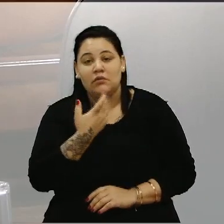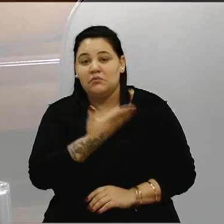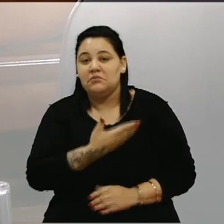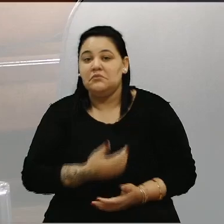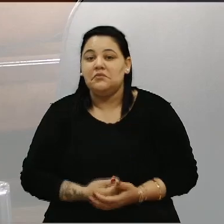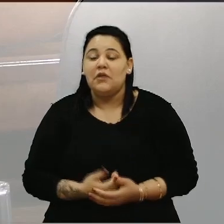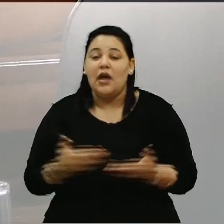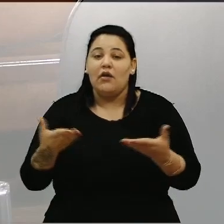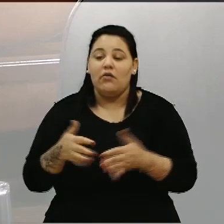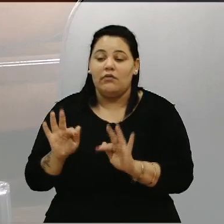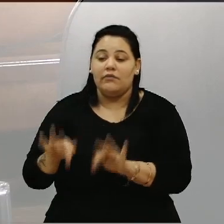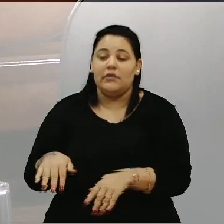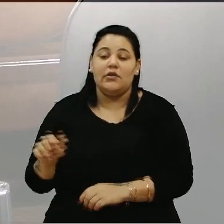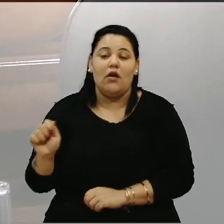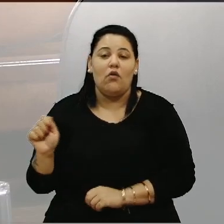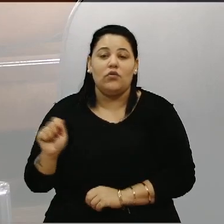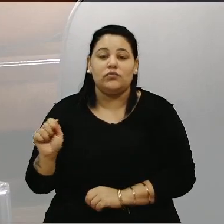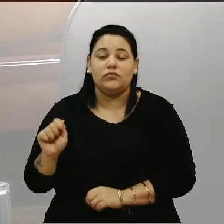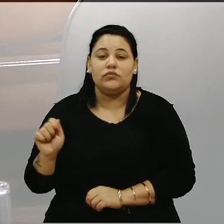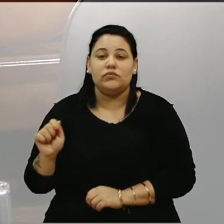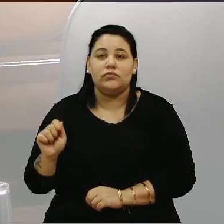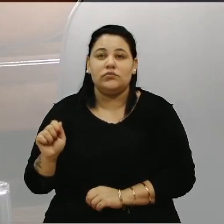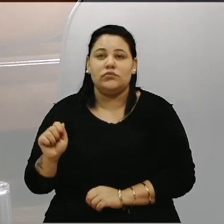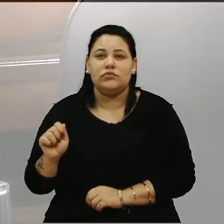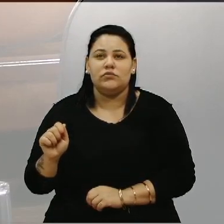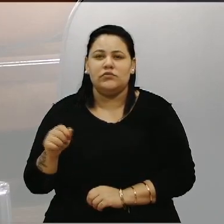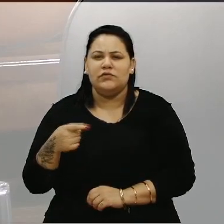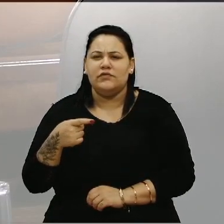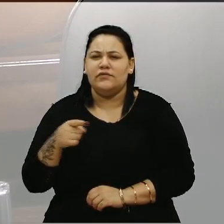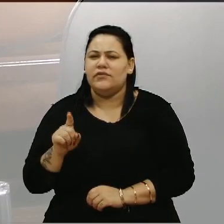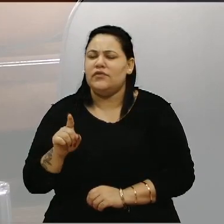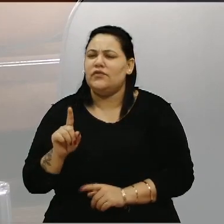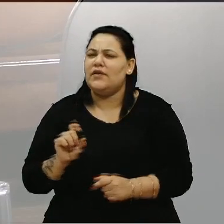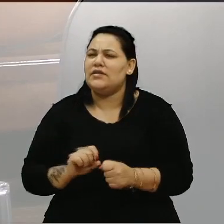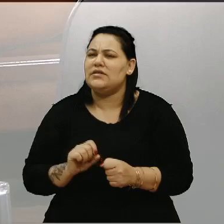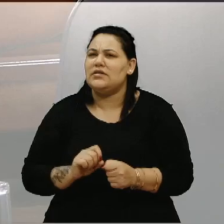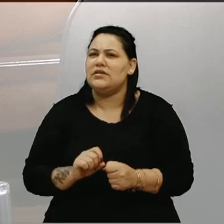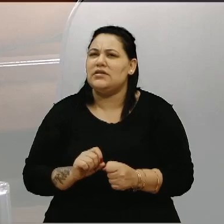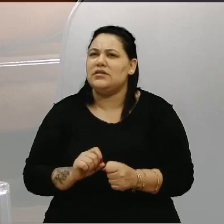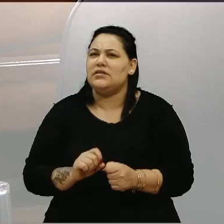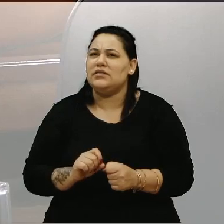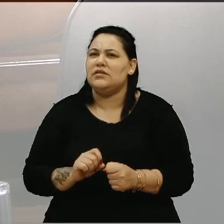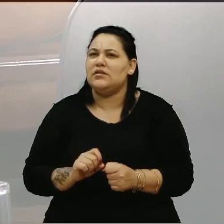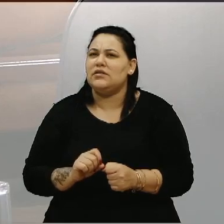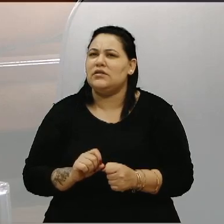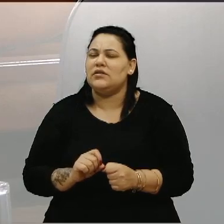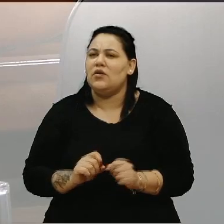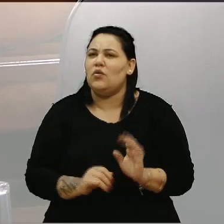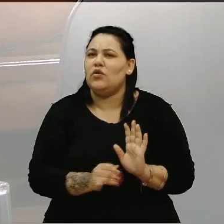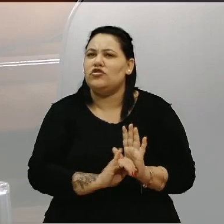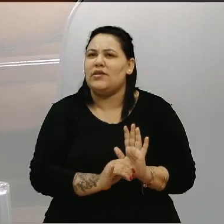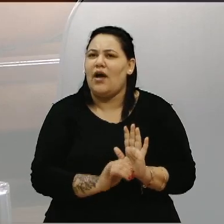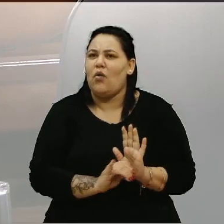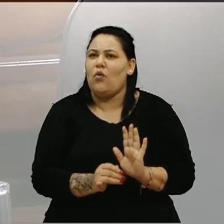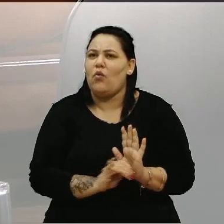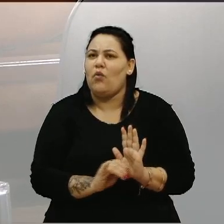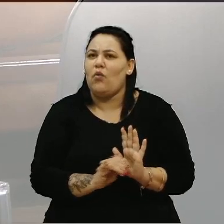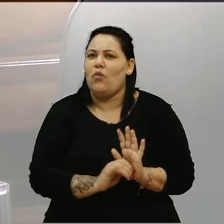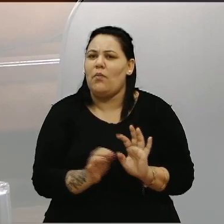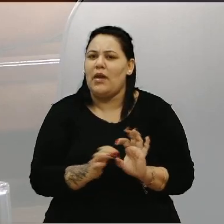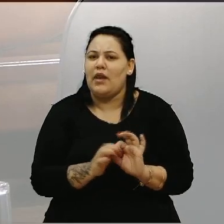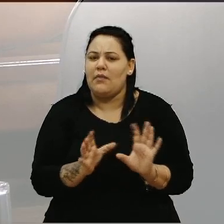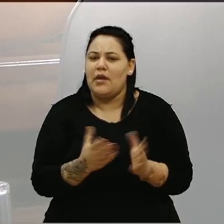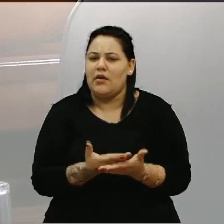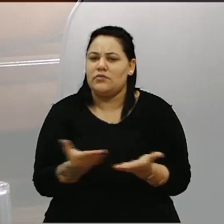Agora, final de agosto, parece que será lançado o edital... Declaração de líder do PEN. Para a concessão do espaço do mercado